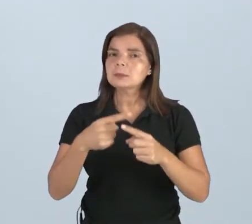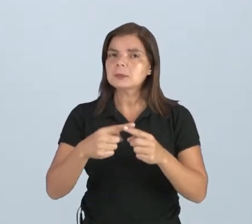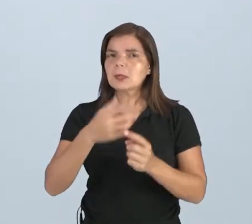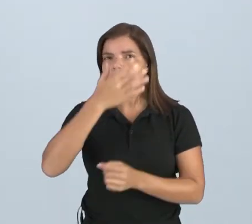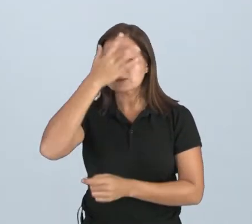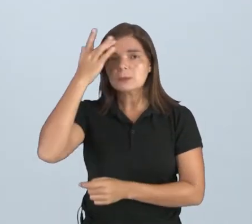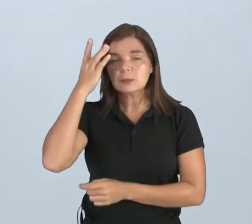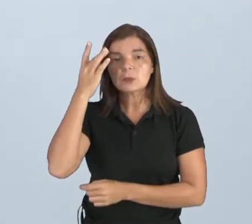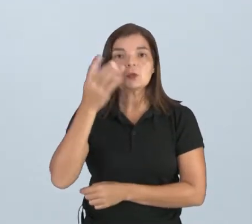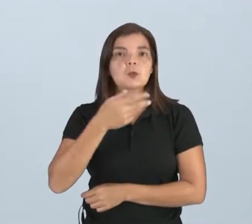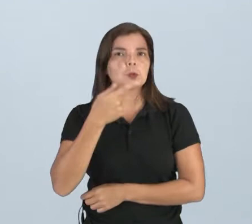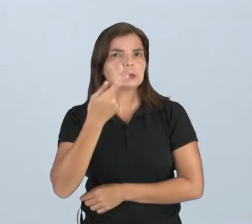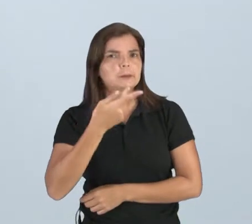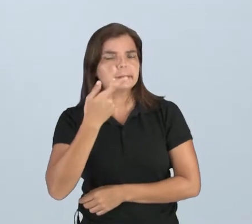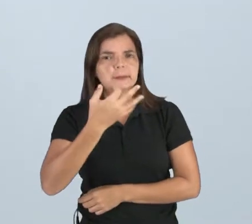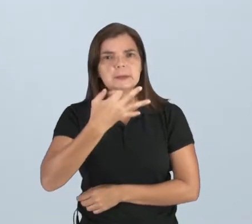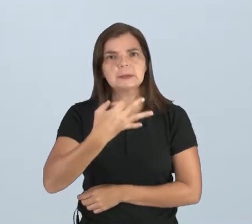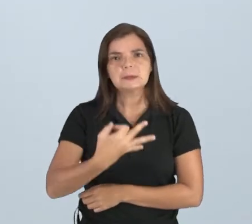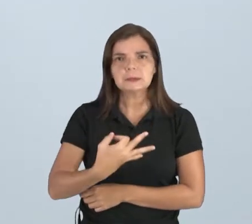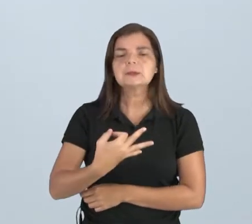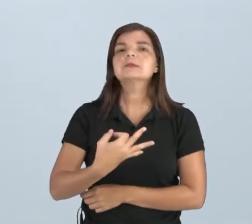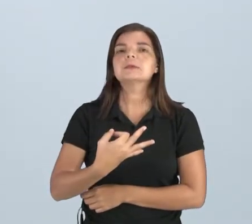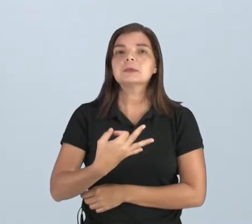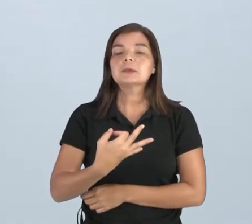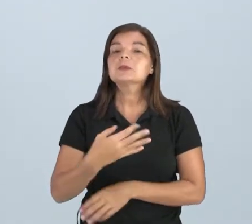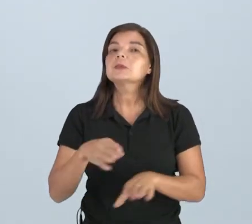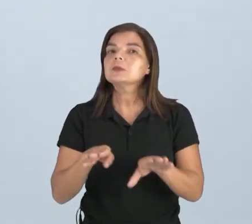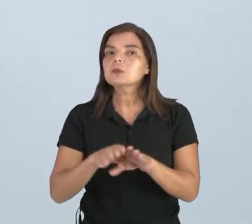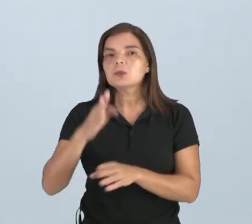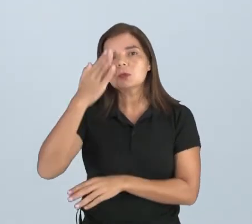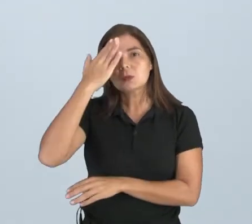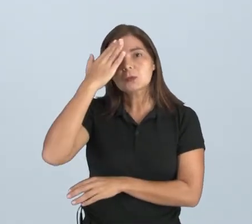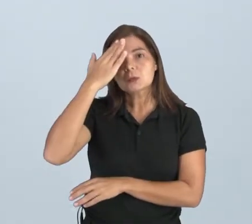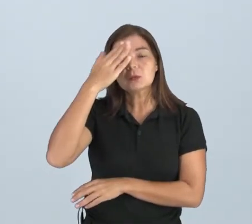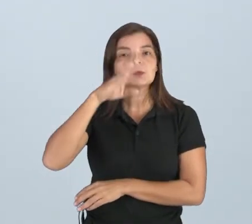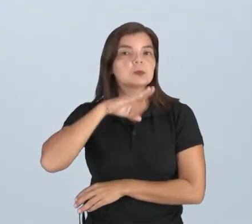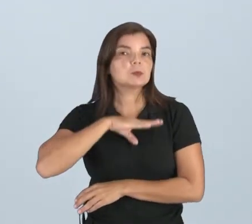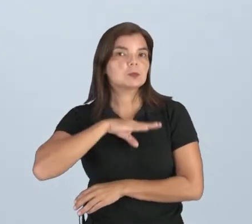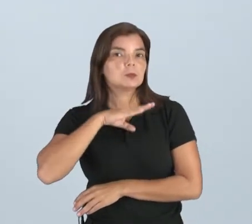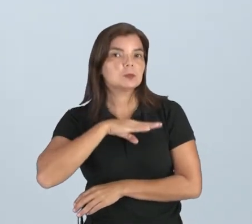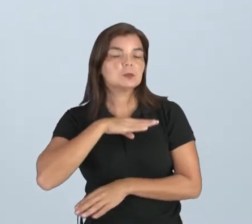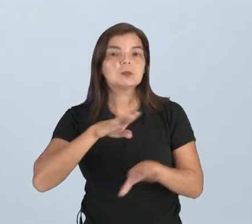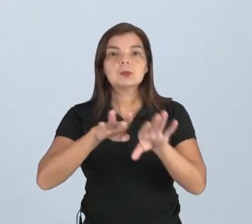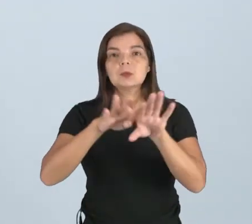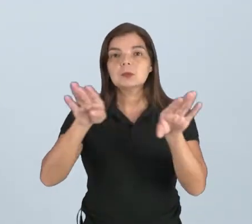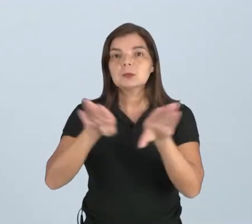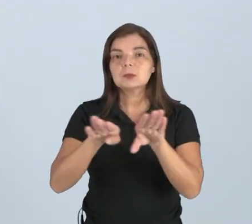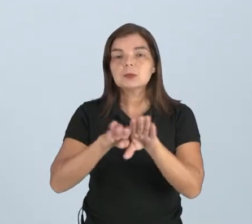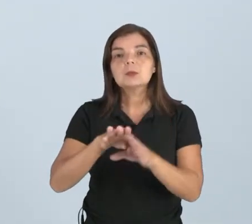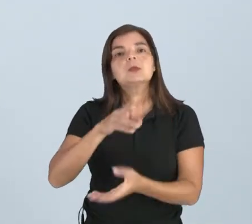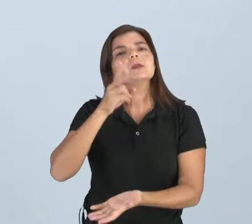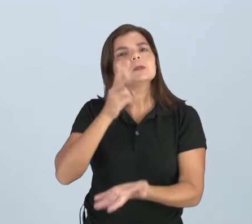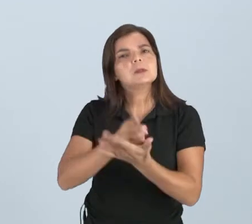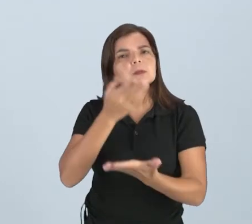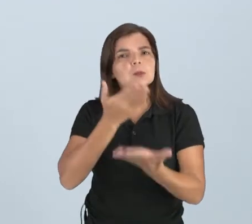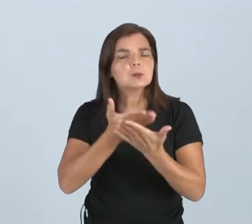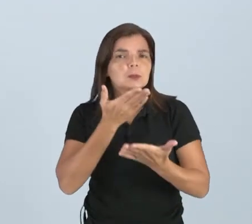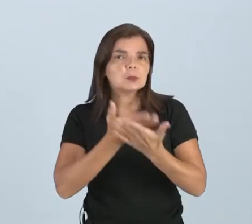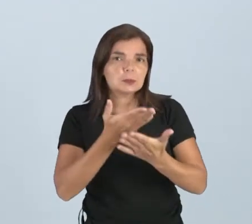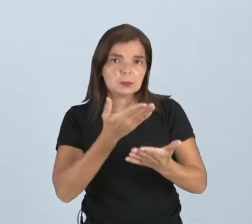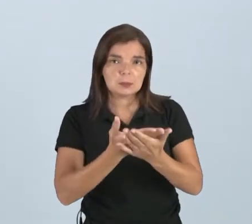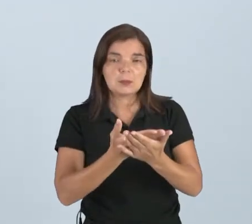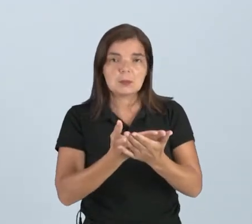do bom falante, do bom entendedor da língua portuguesa e aquele que está sempre estudando a melhor maneira de